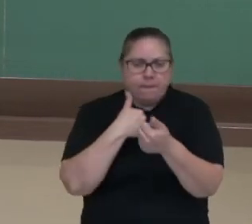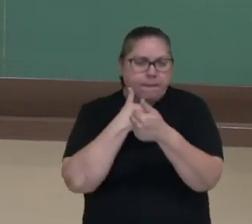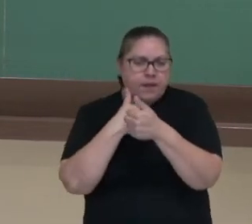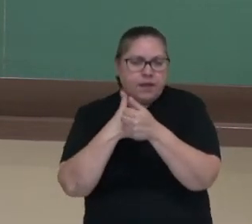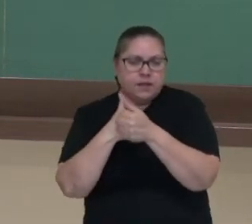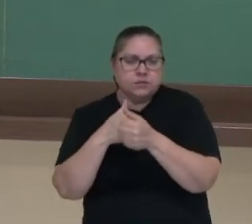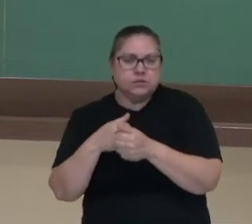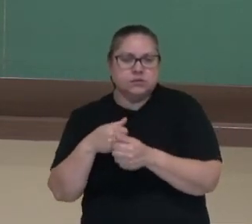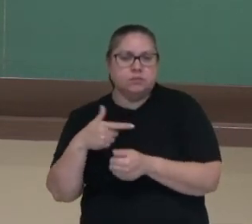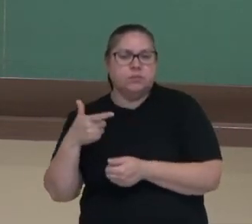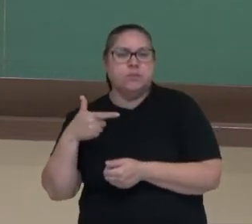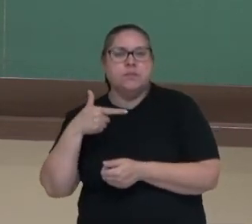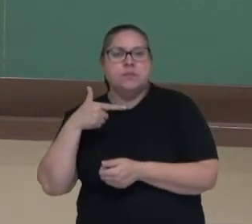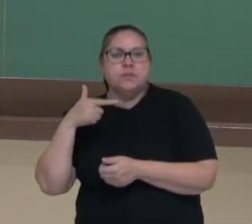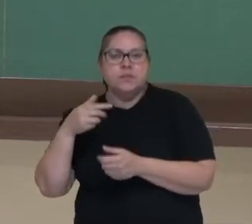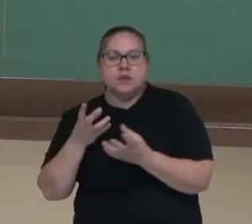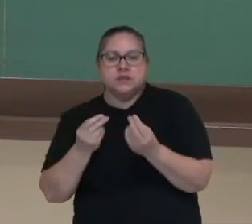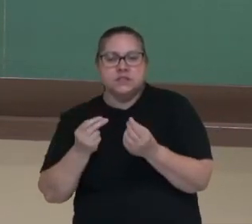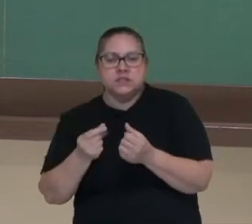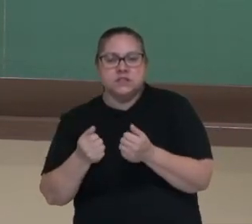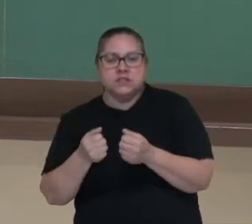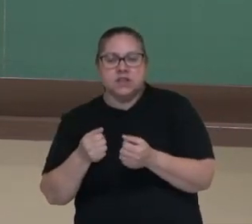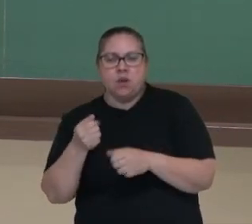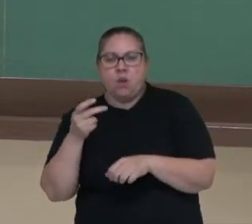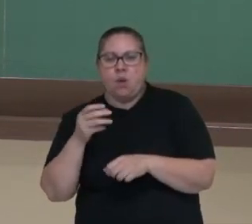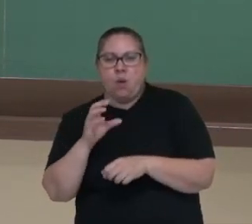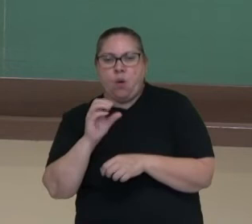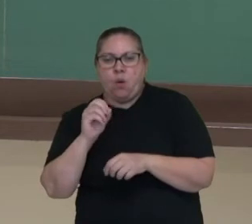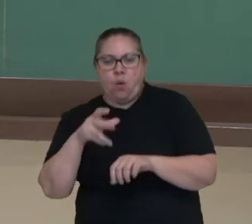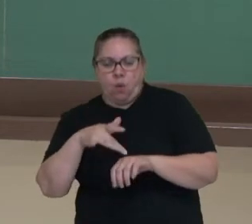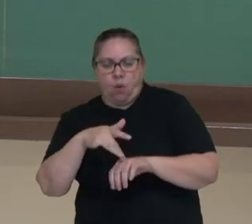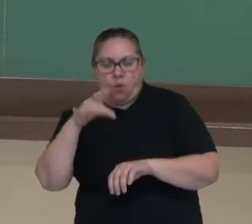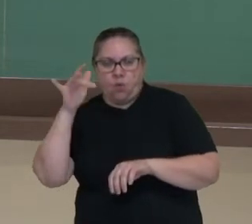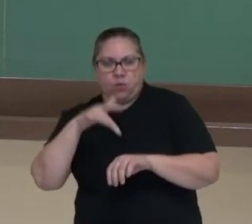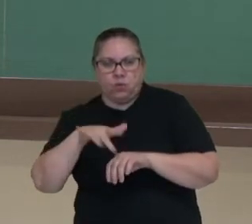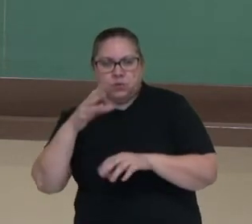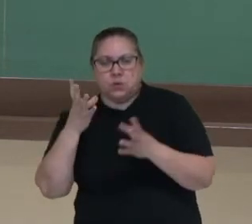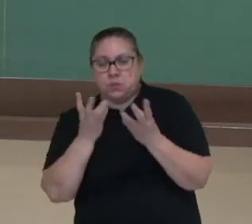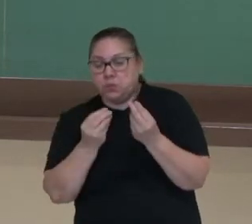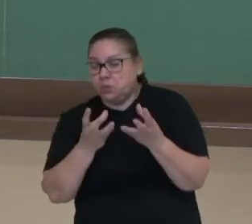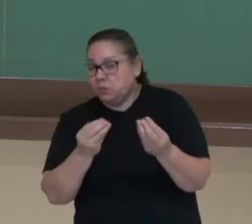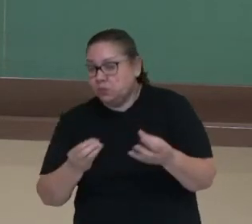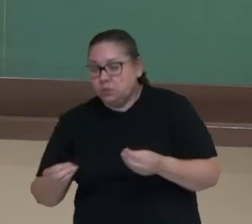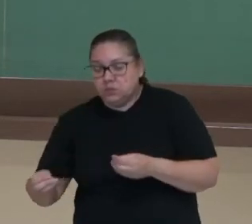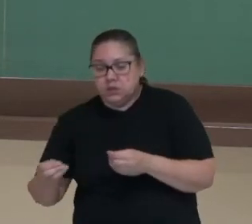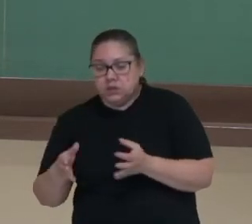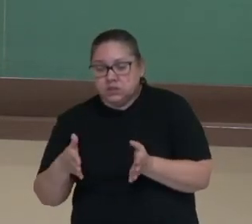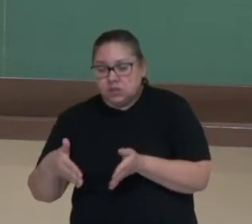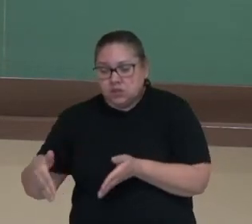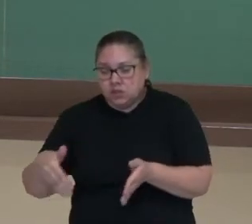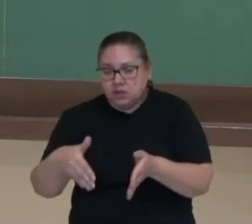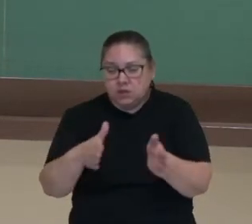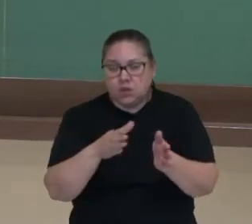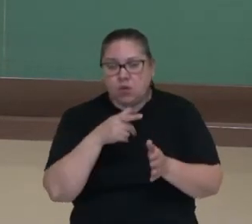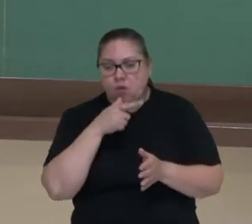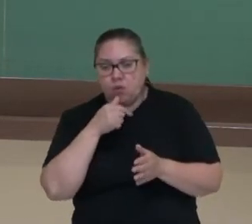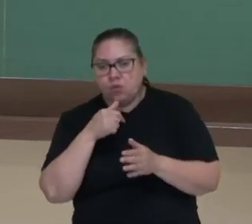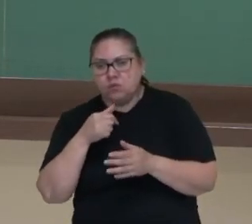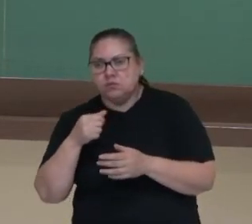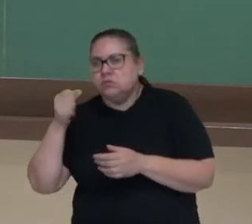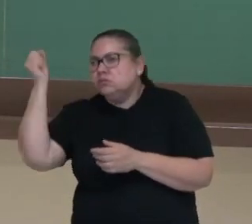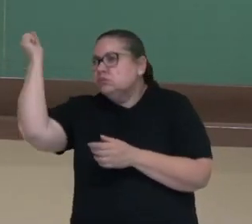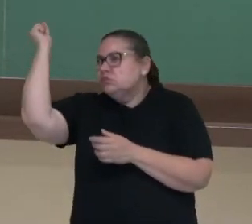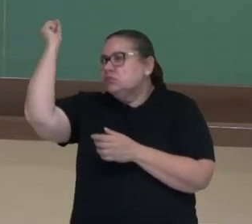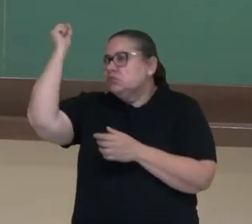Sabe por que faíscas? Tinha tanto ouro, pepitas de ouro, claro, isso só no início, né? Nas margens do rio, do leito do rio, que com